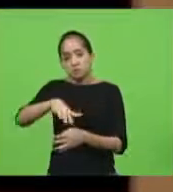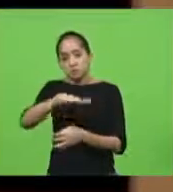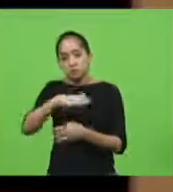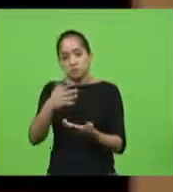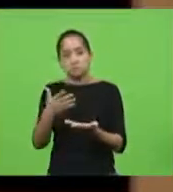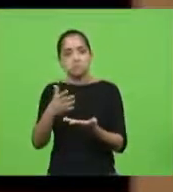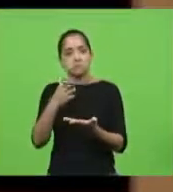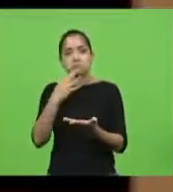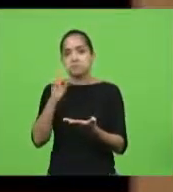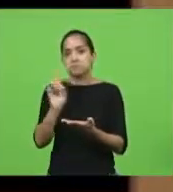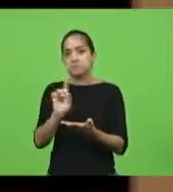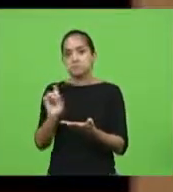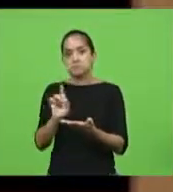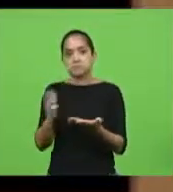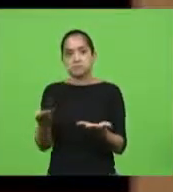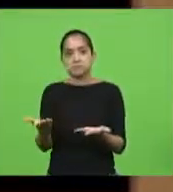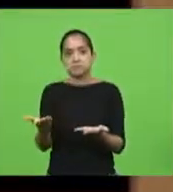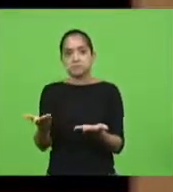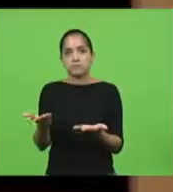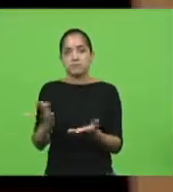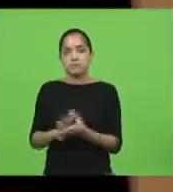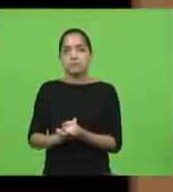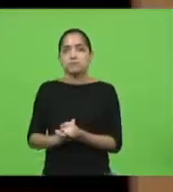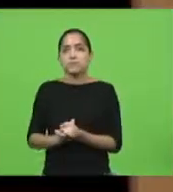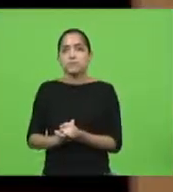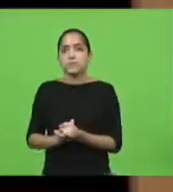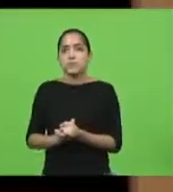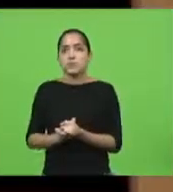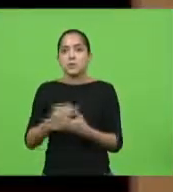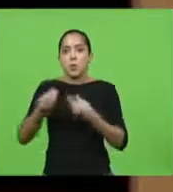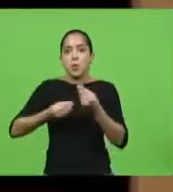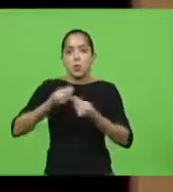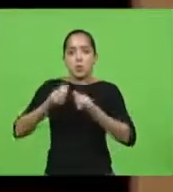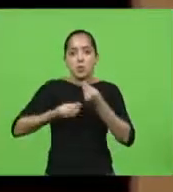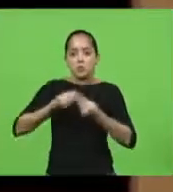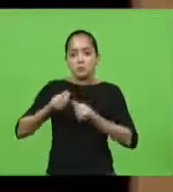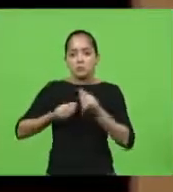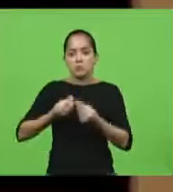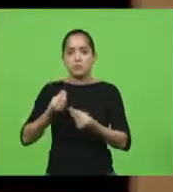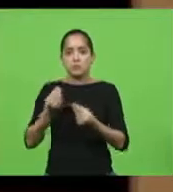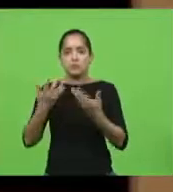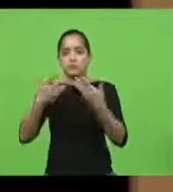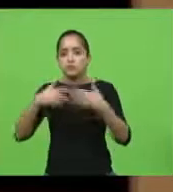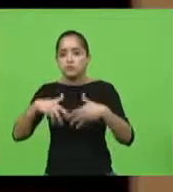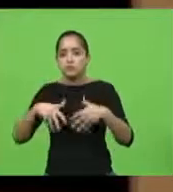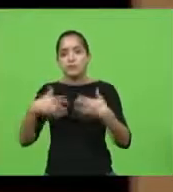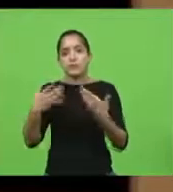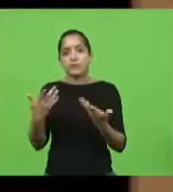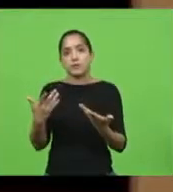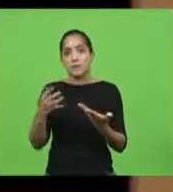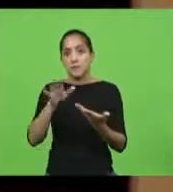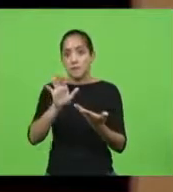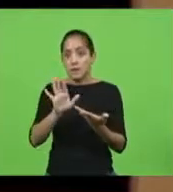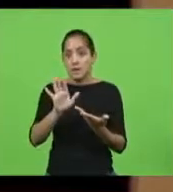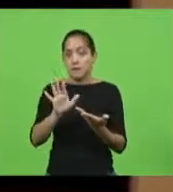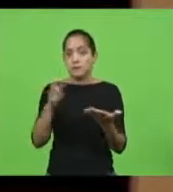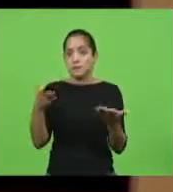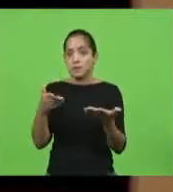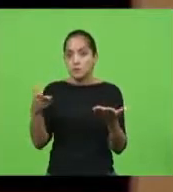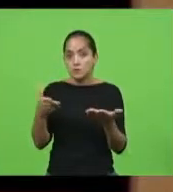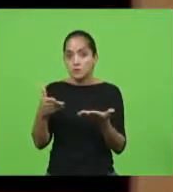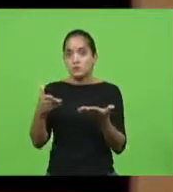não conhecia o funcionamento da segurança pública como é. Então, foi uma